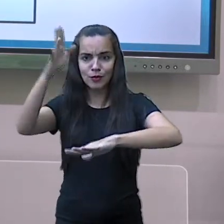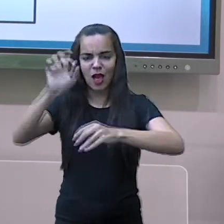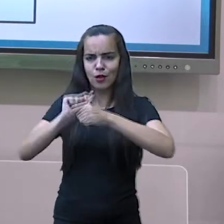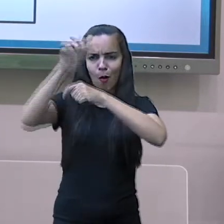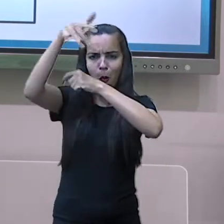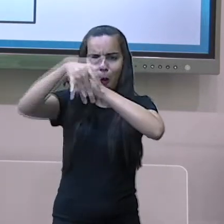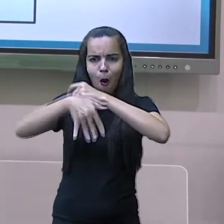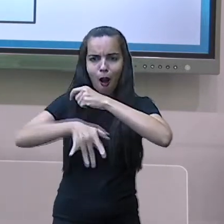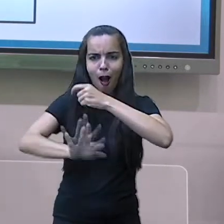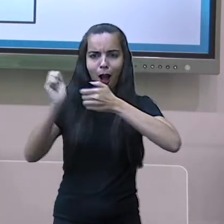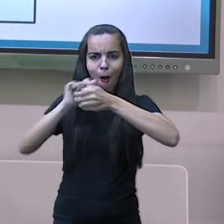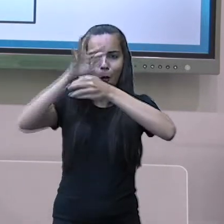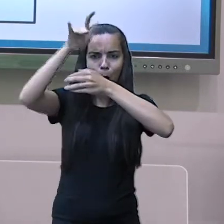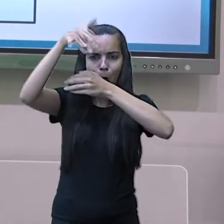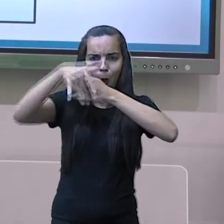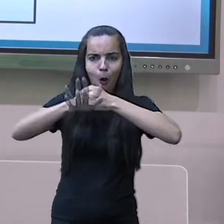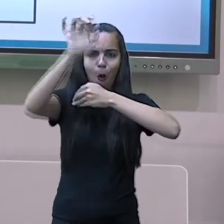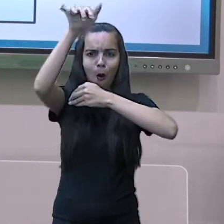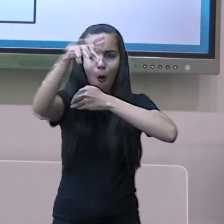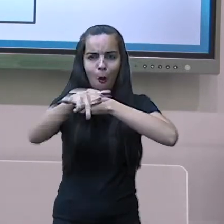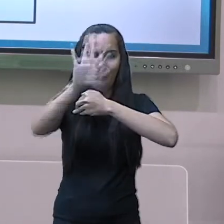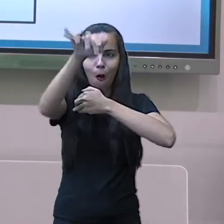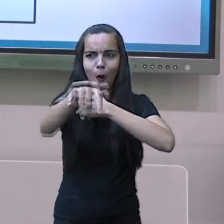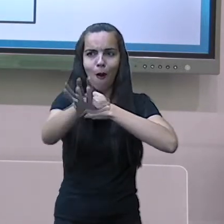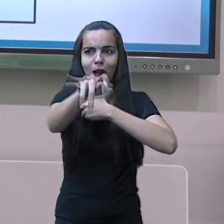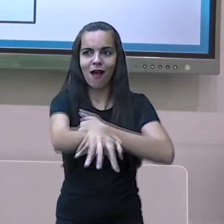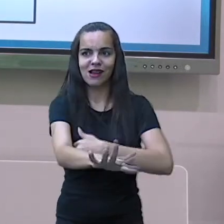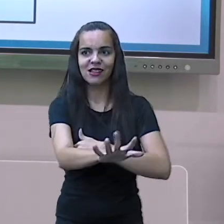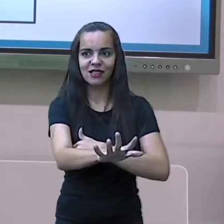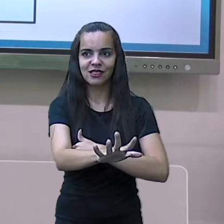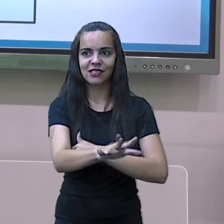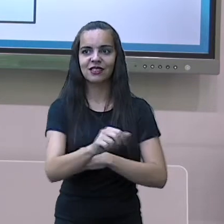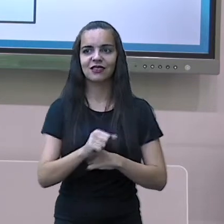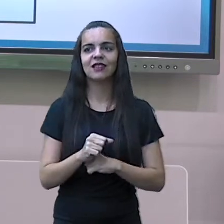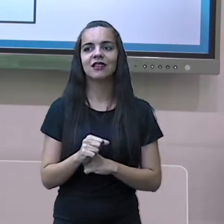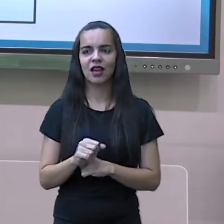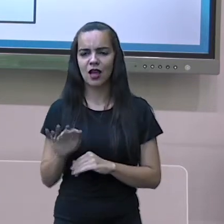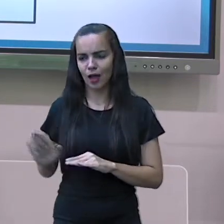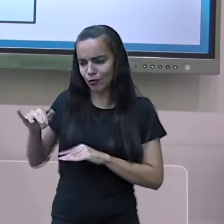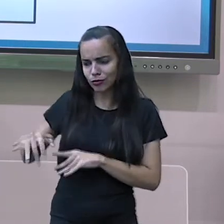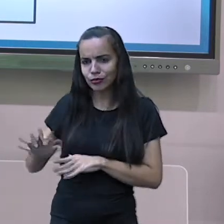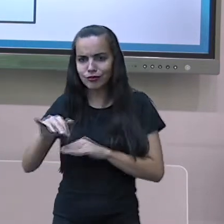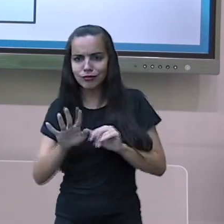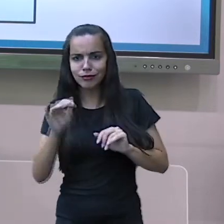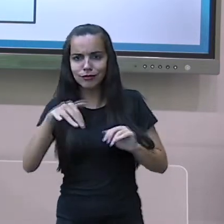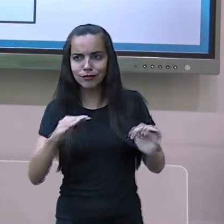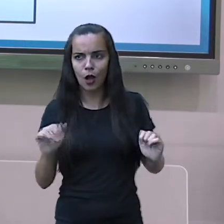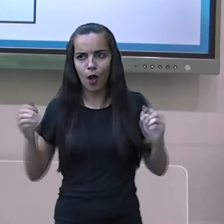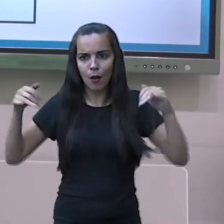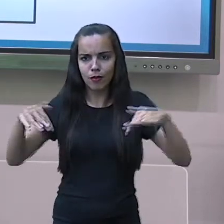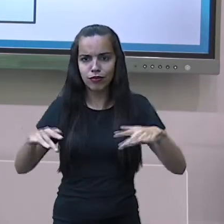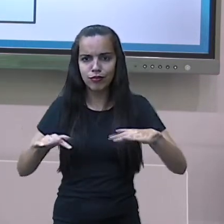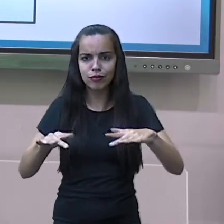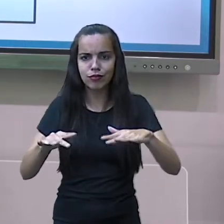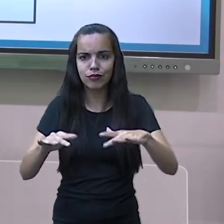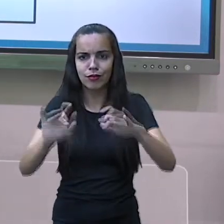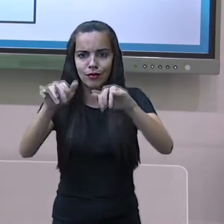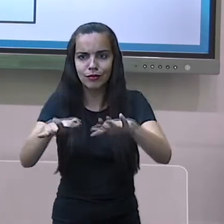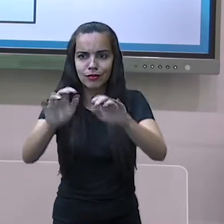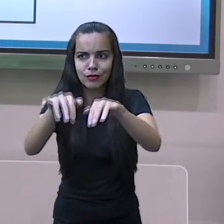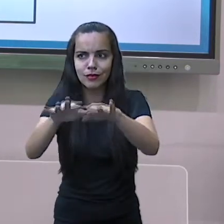encachoeirados. Ele está num lugar mais alto, depois tem a queda, tem aqueles tem as rochas, né, que tem aquelas